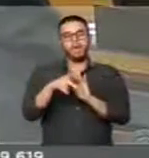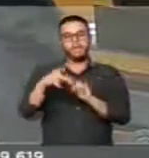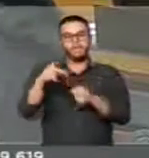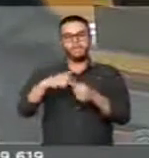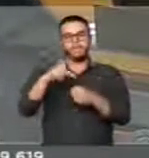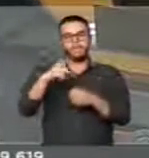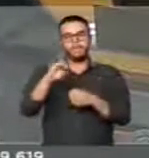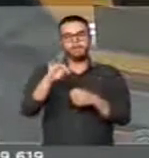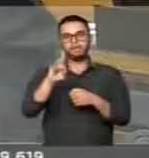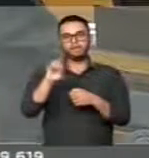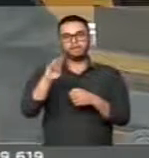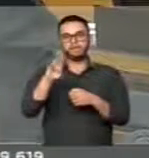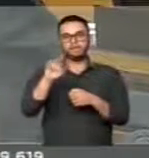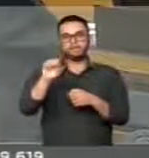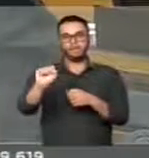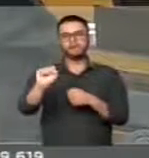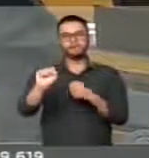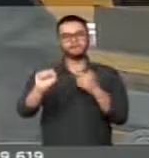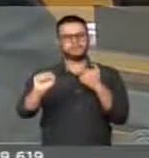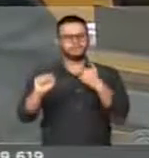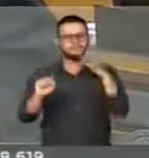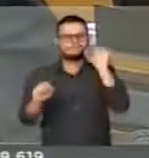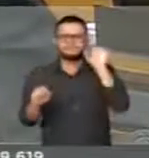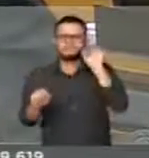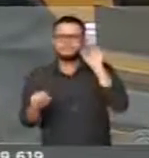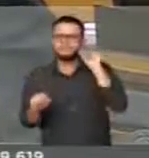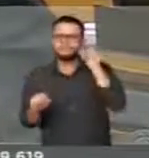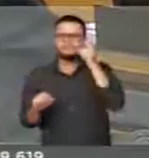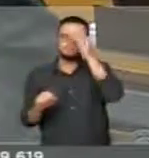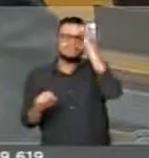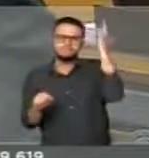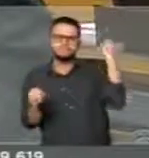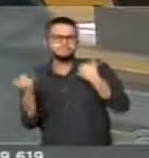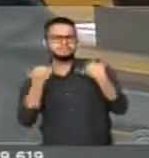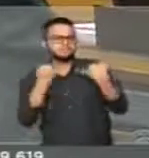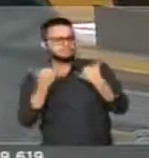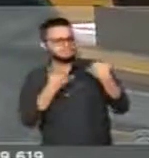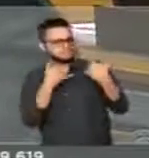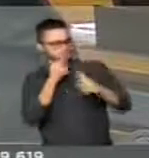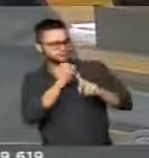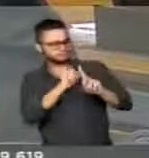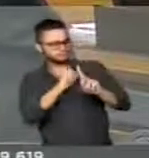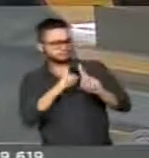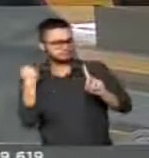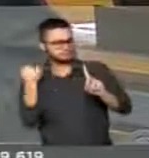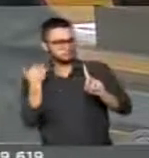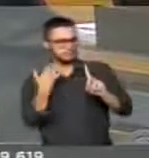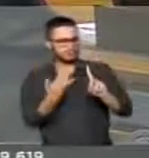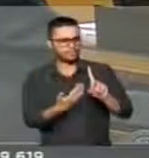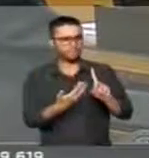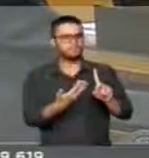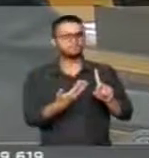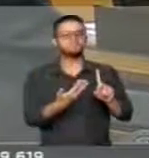Eu ouvi aqui e tenho escutado ao longo desse processo, desses meses,